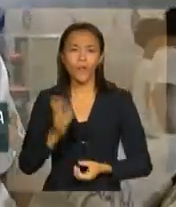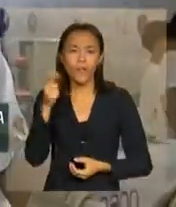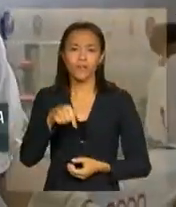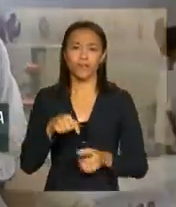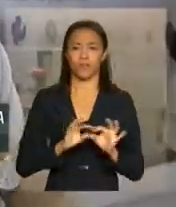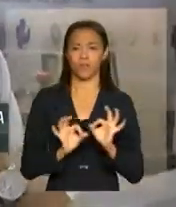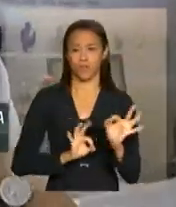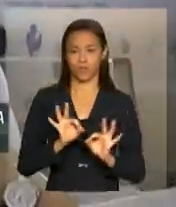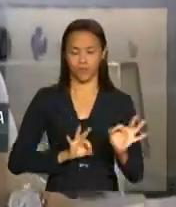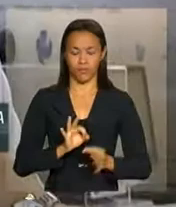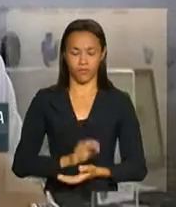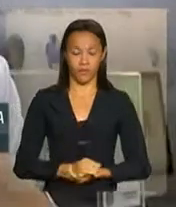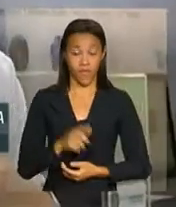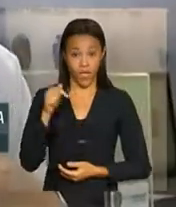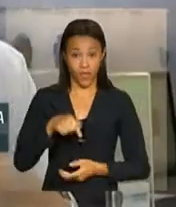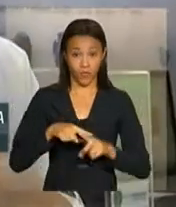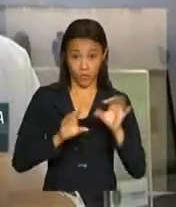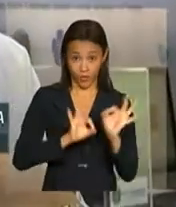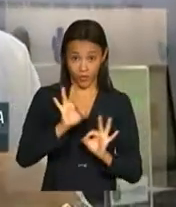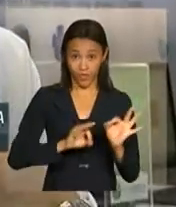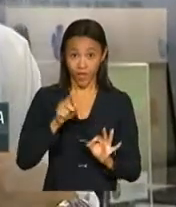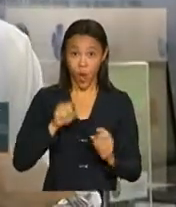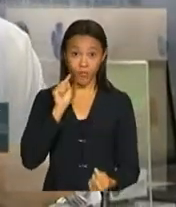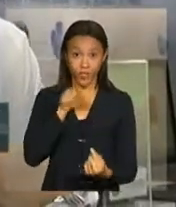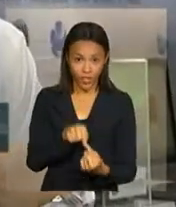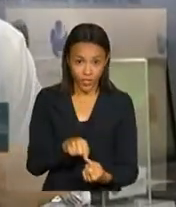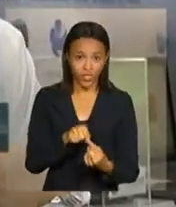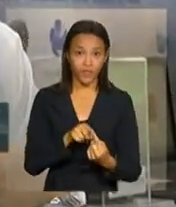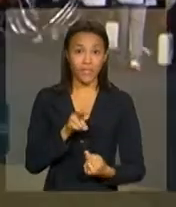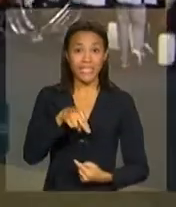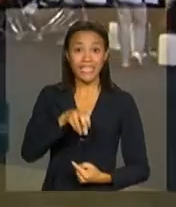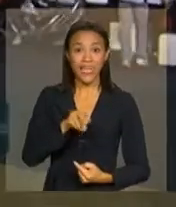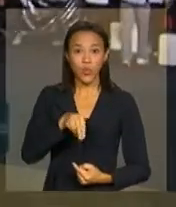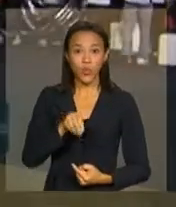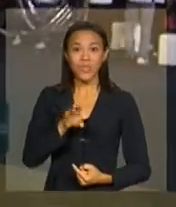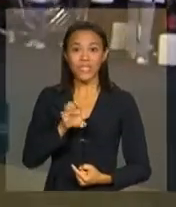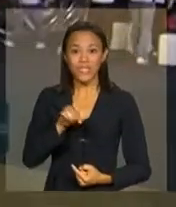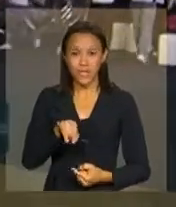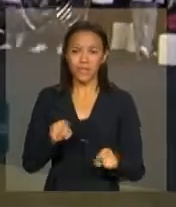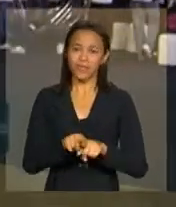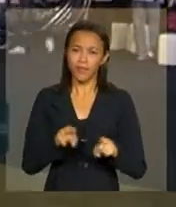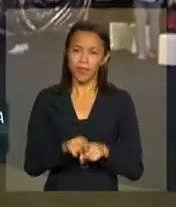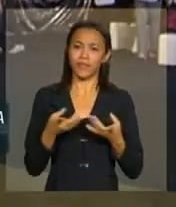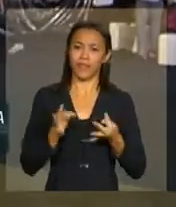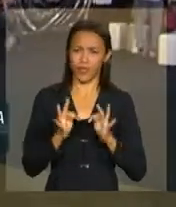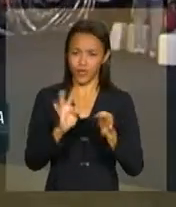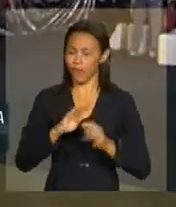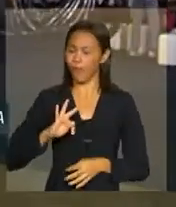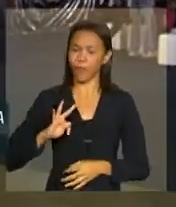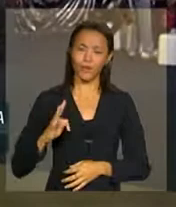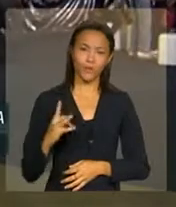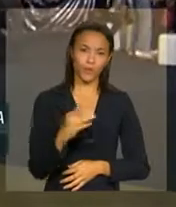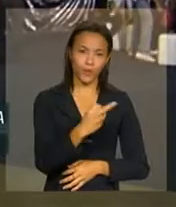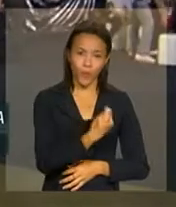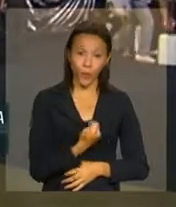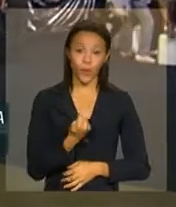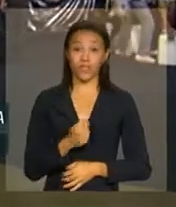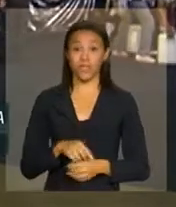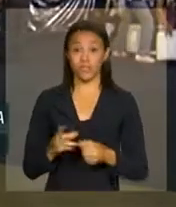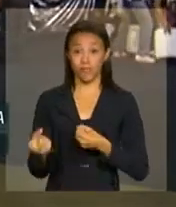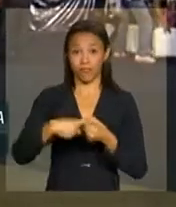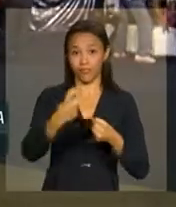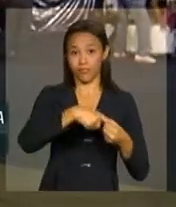projeto? Este projeto, o objetivo é levar o ensino de nanociência e nanotecnologia para toda a rede